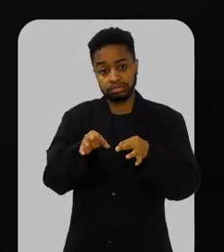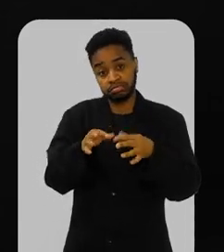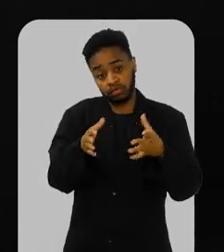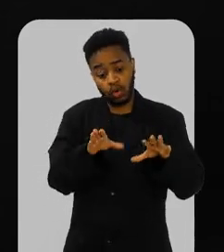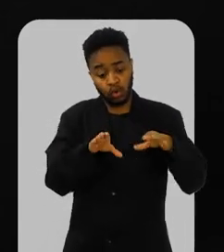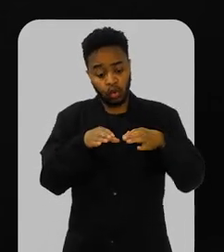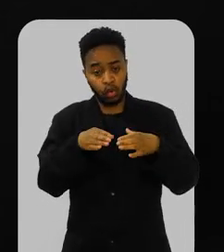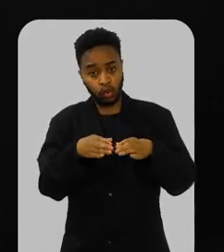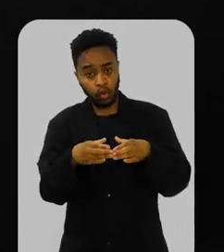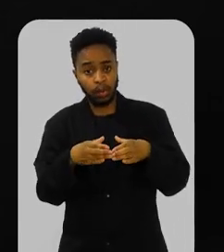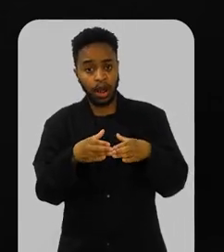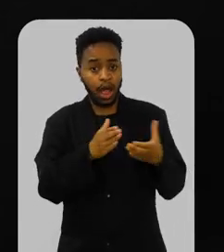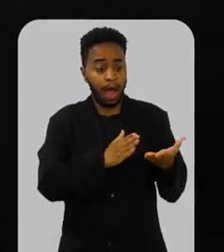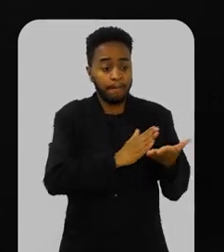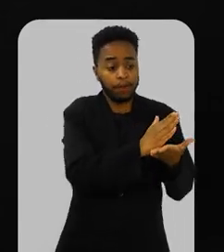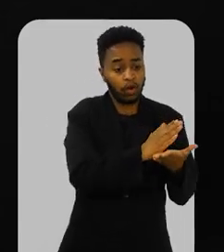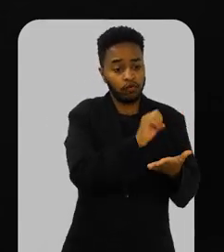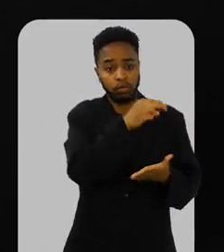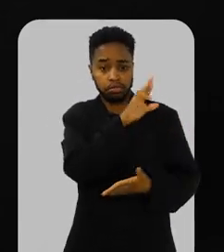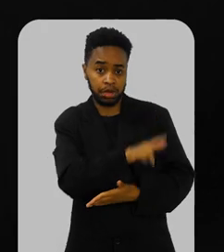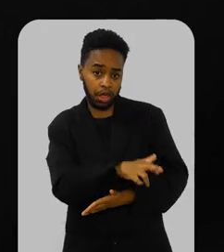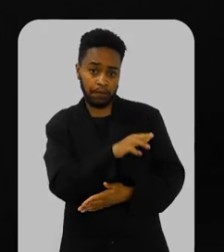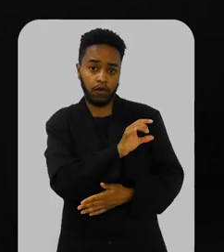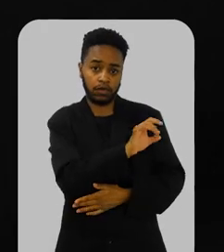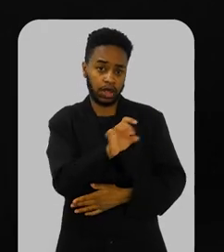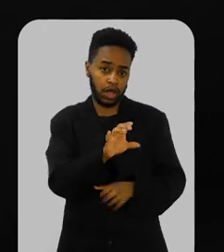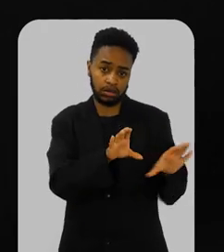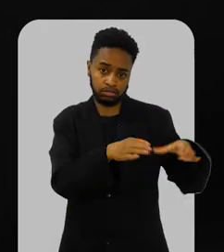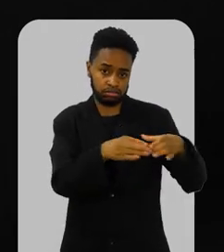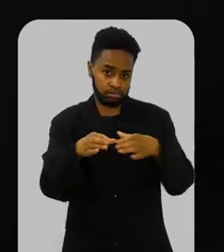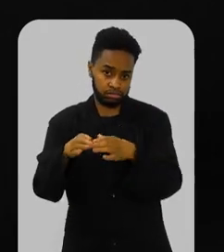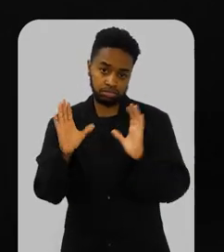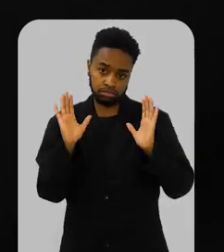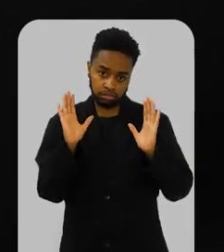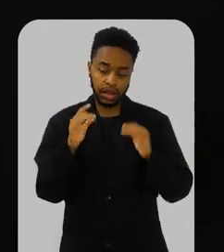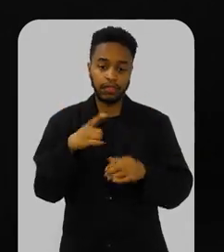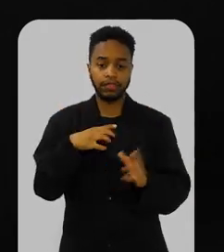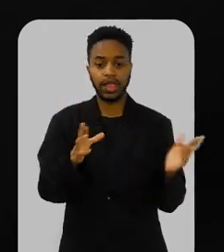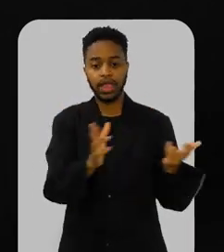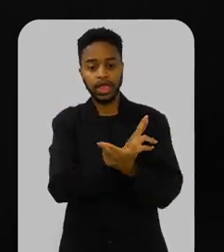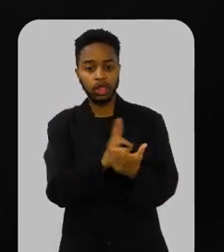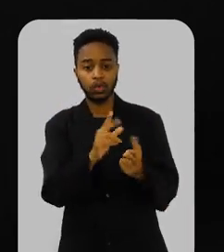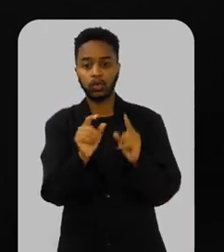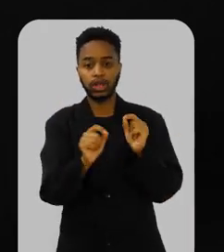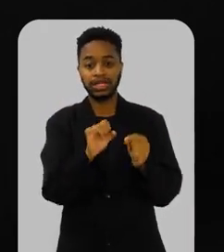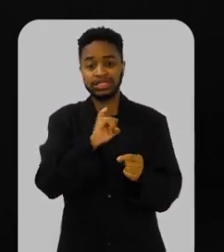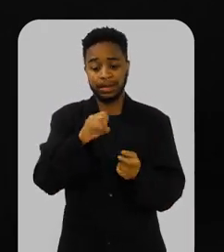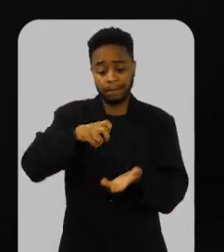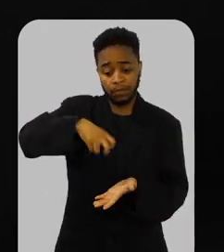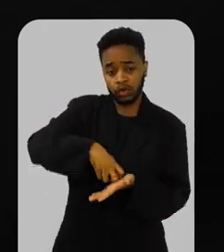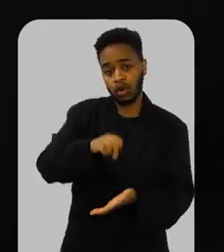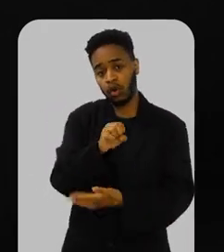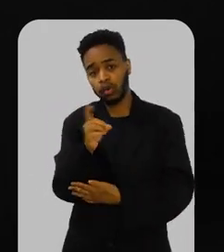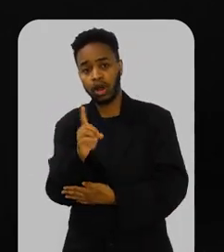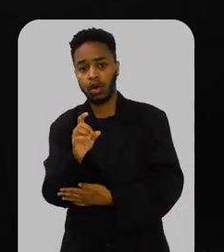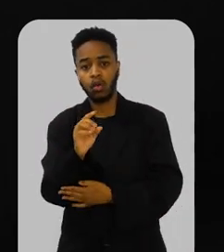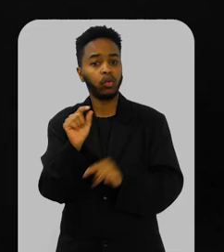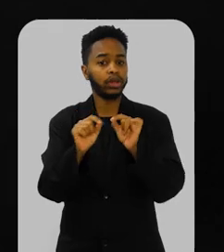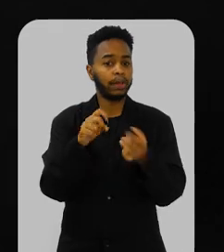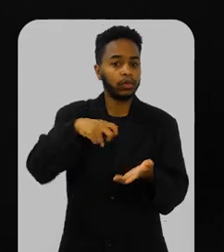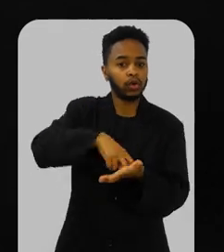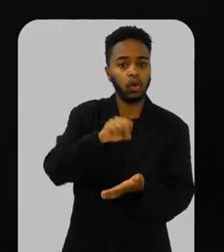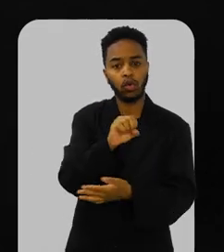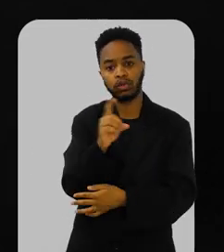eles aprovam ou não a penalidade para cada boi. Então eles têm uma relação do que punir ou não e como punir ou